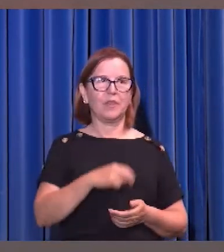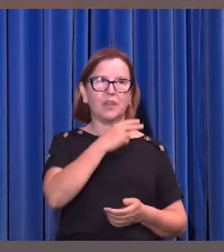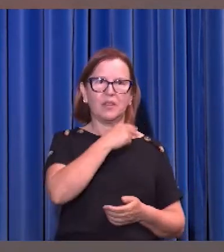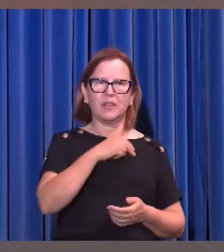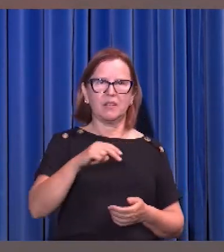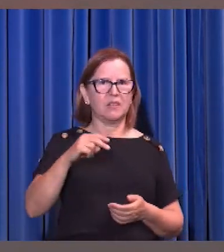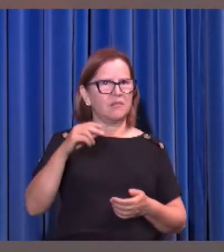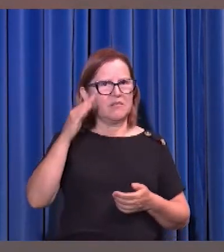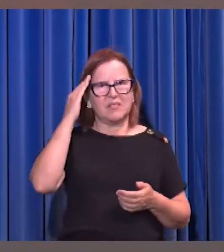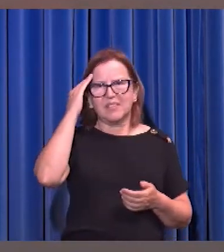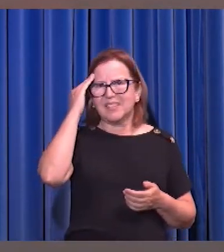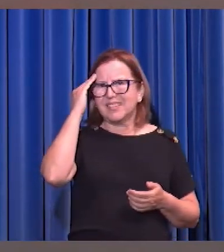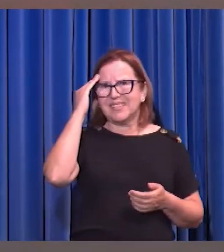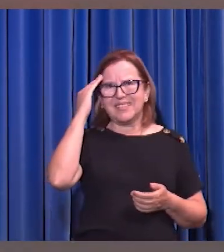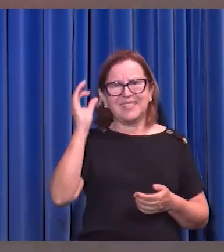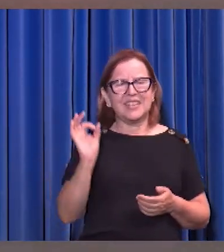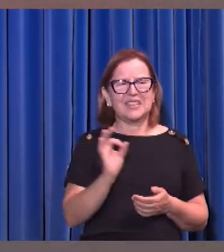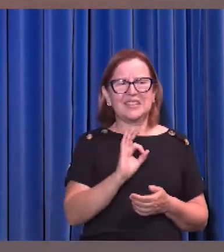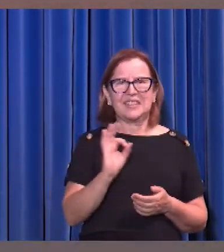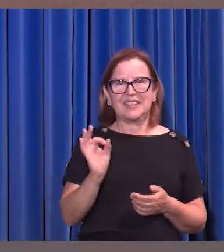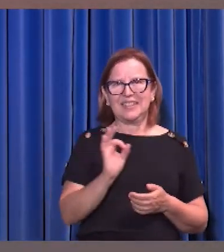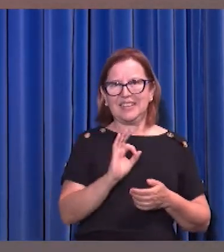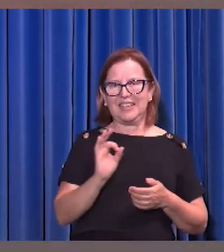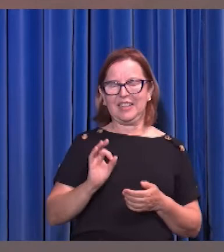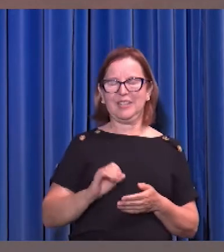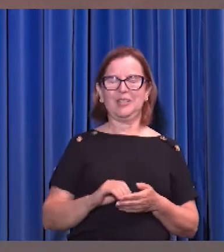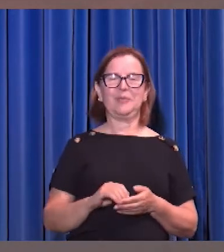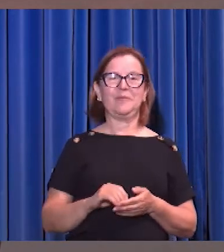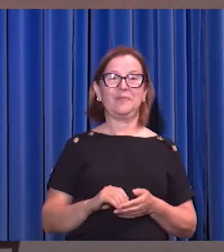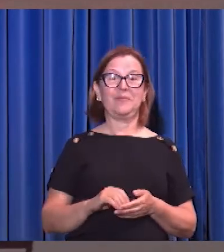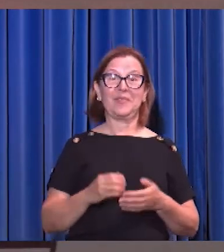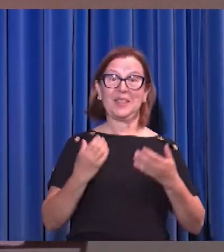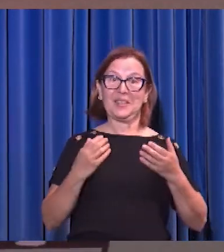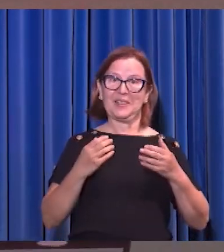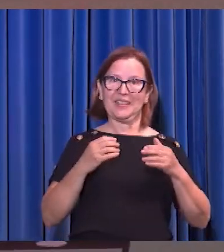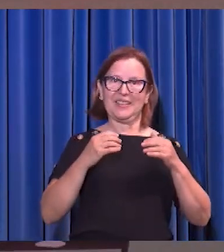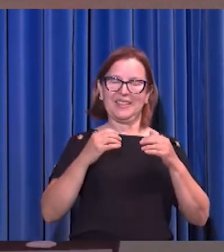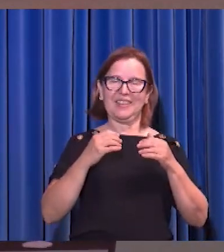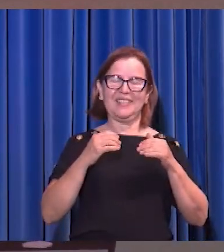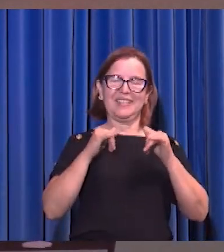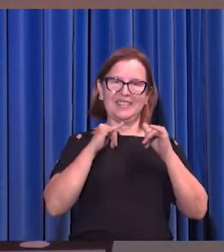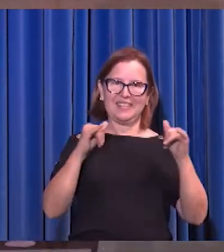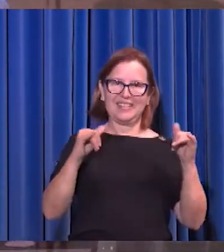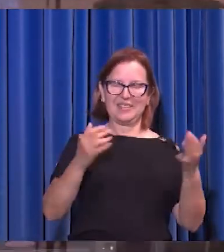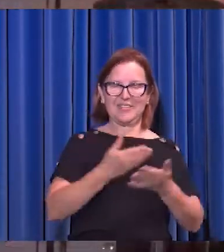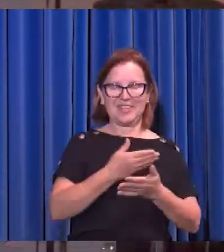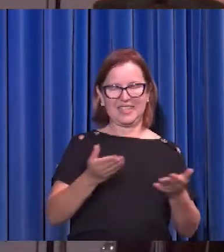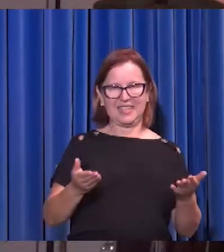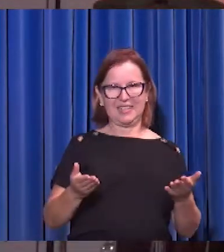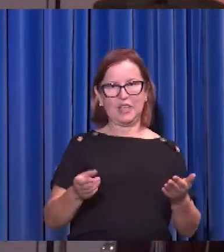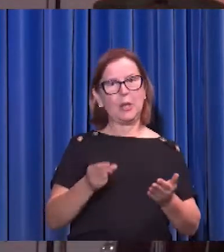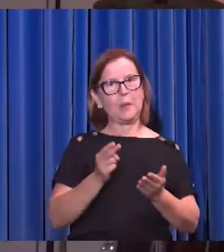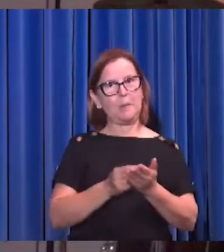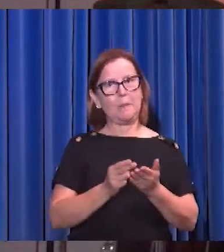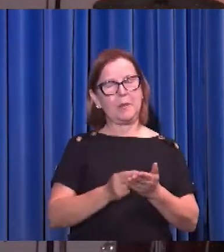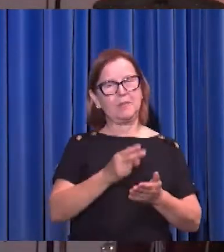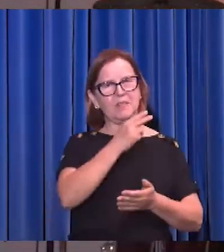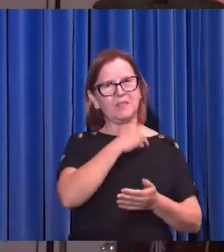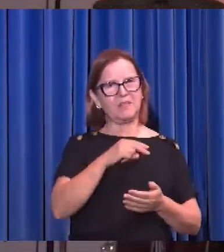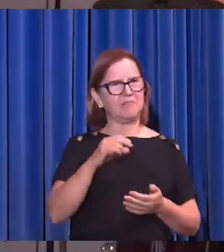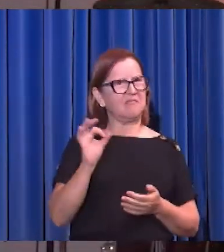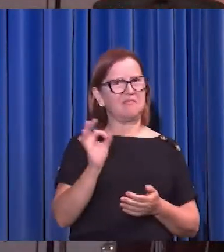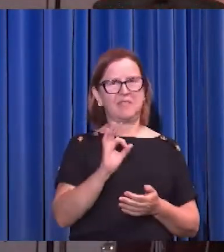isso. E eu quero dizer aqui para vocês que, embora Nicodemos não estivesse entendendo, talvez